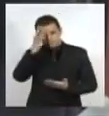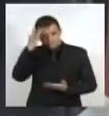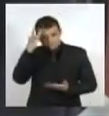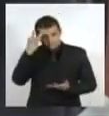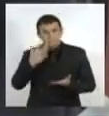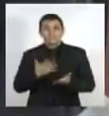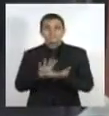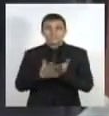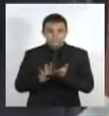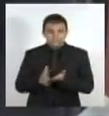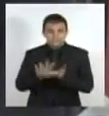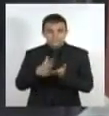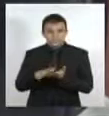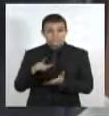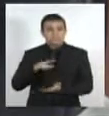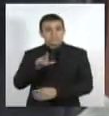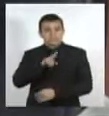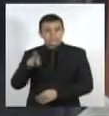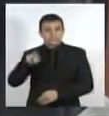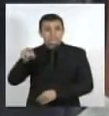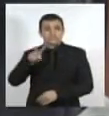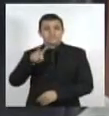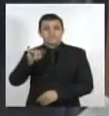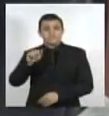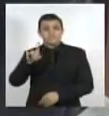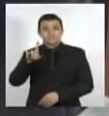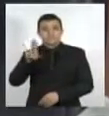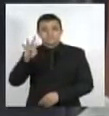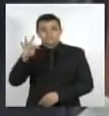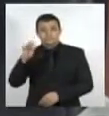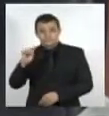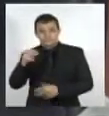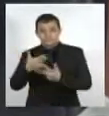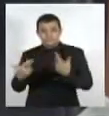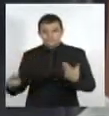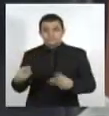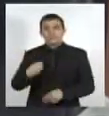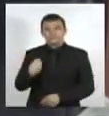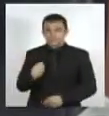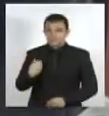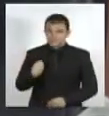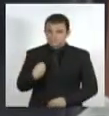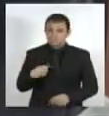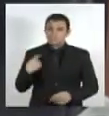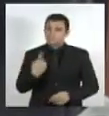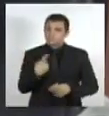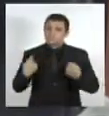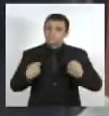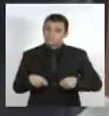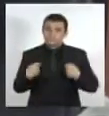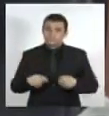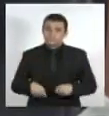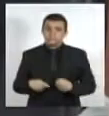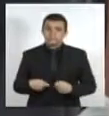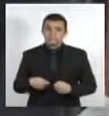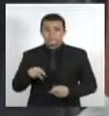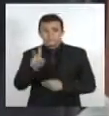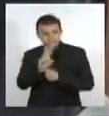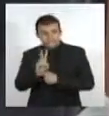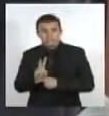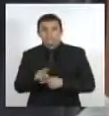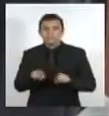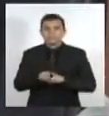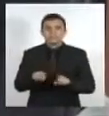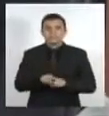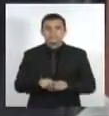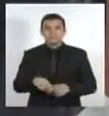nome de viadutos, viva, e que nós precisamos verificar toda a situação. Muito